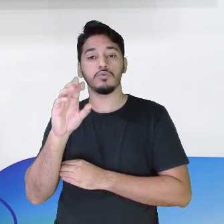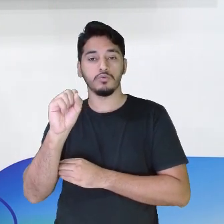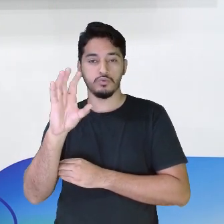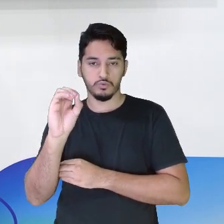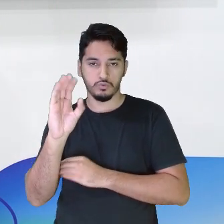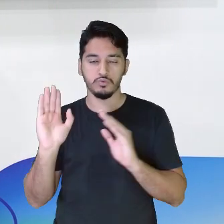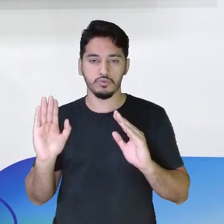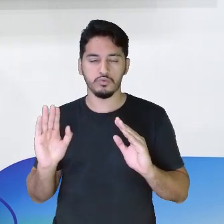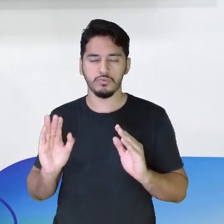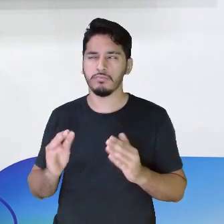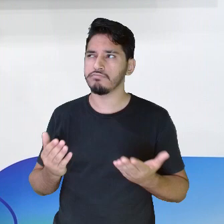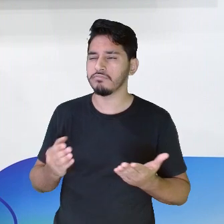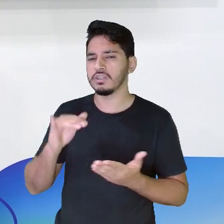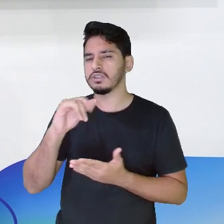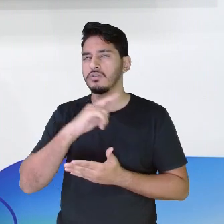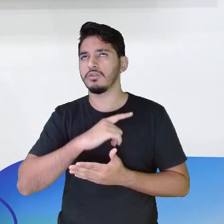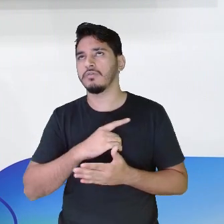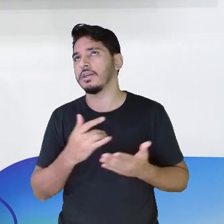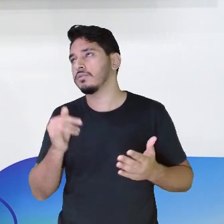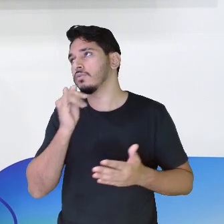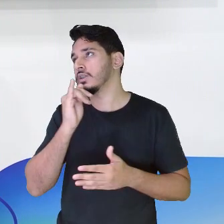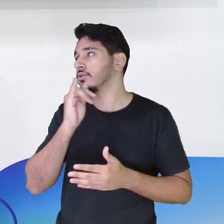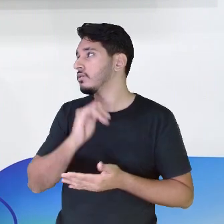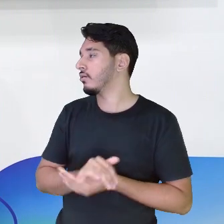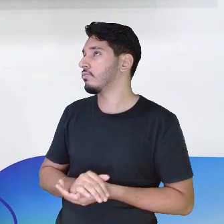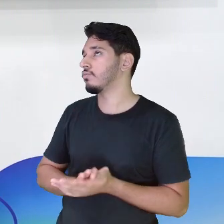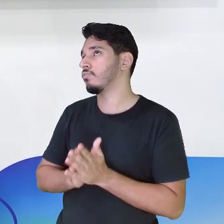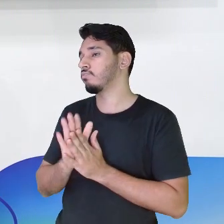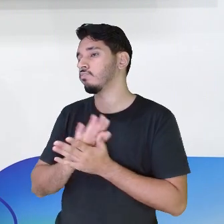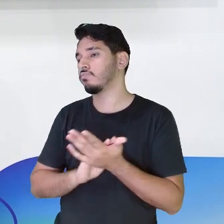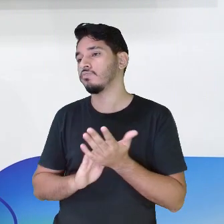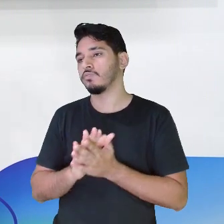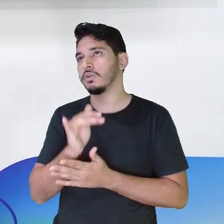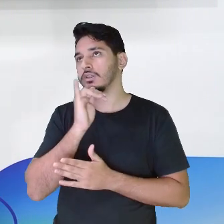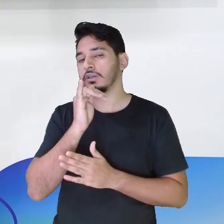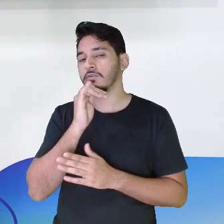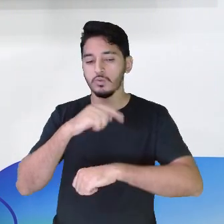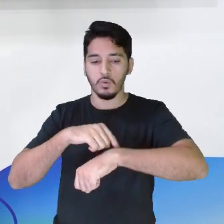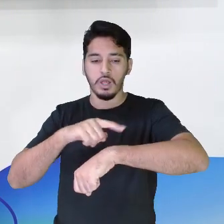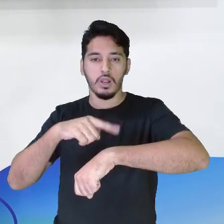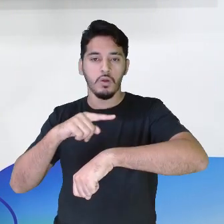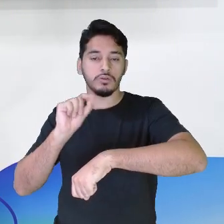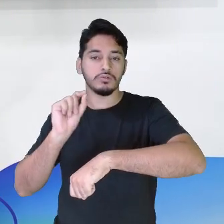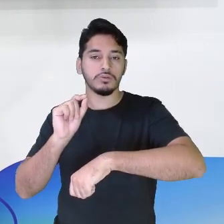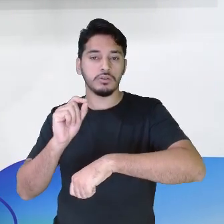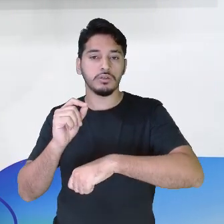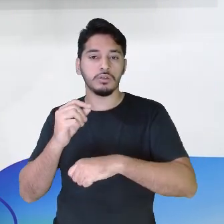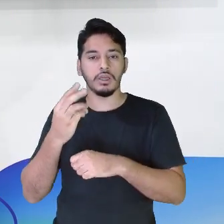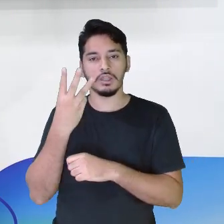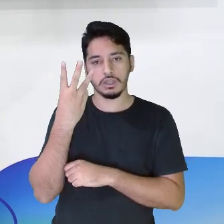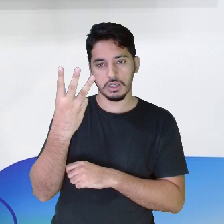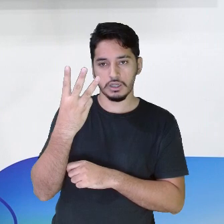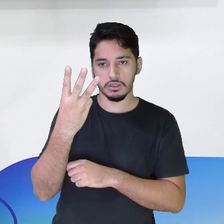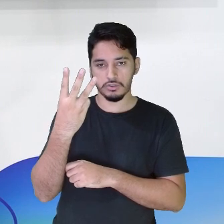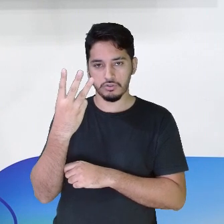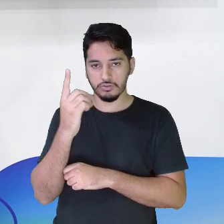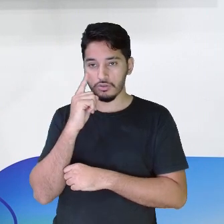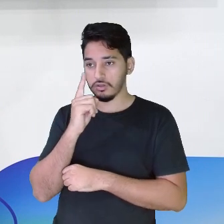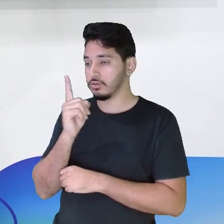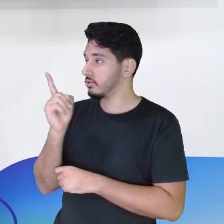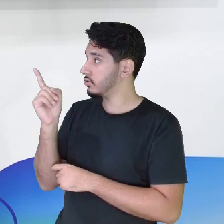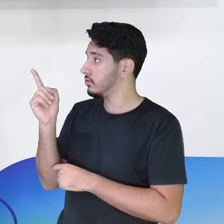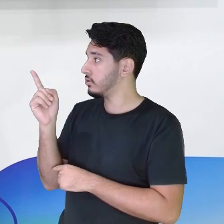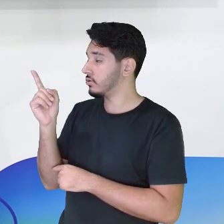certo? Se eu tivesse, por exemplo, um exemplo no nosso relógio, seria 3 horas, não é assim? Se